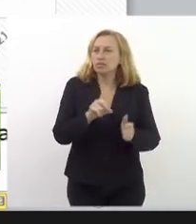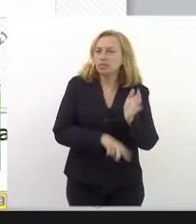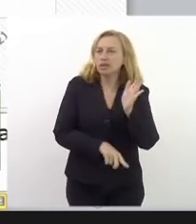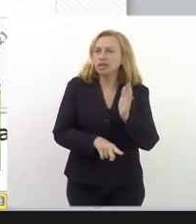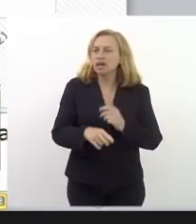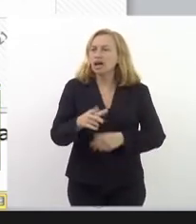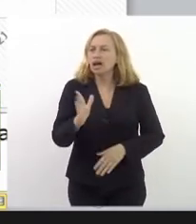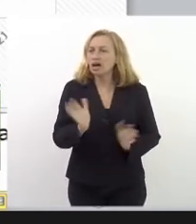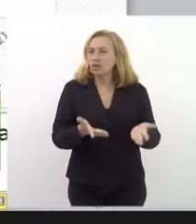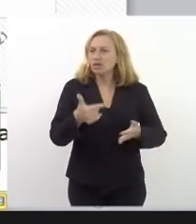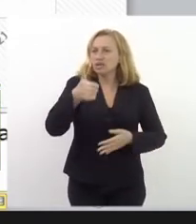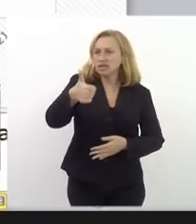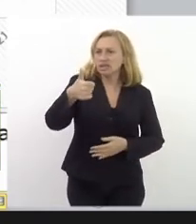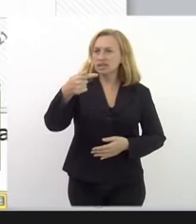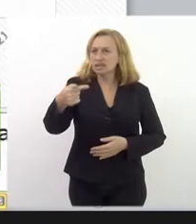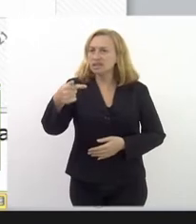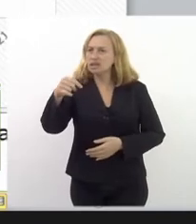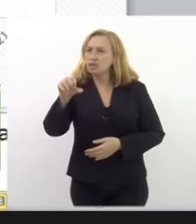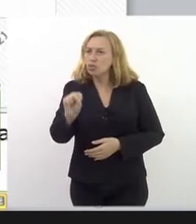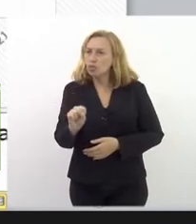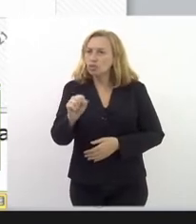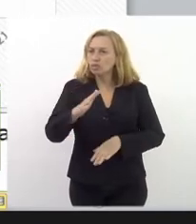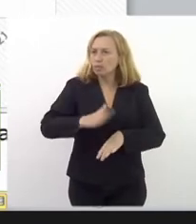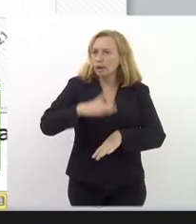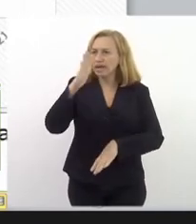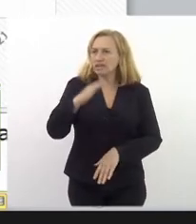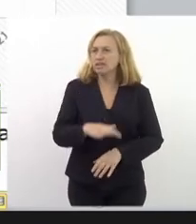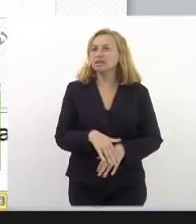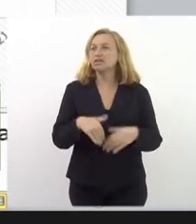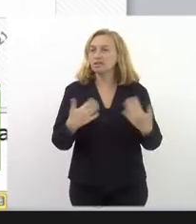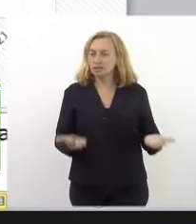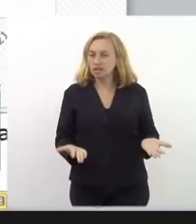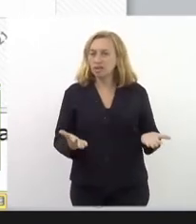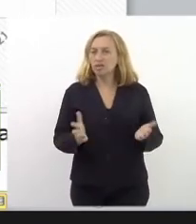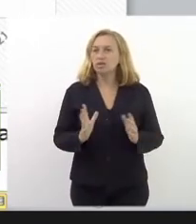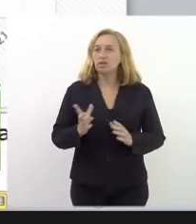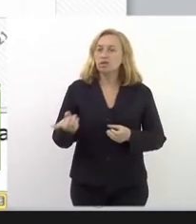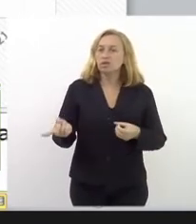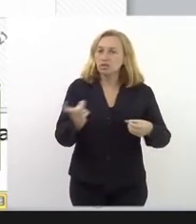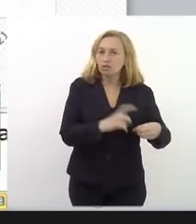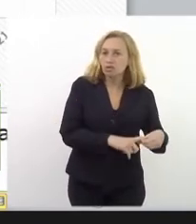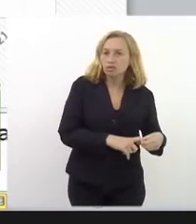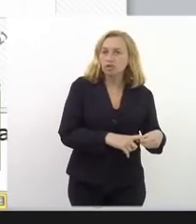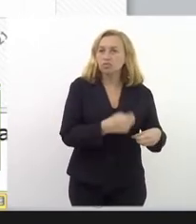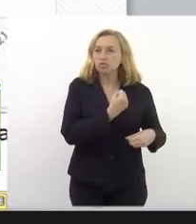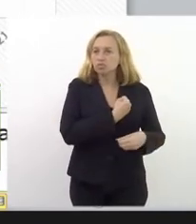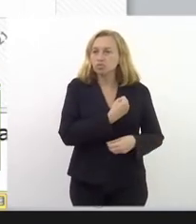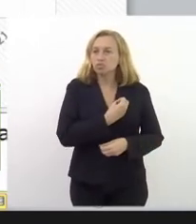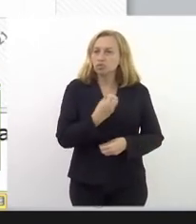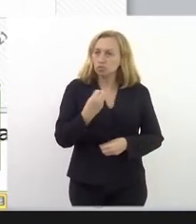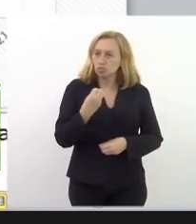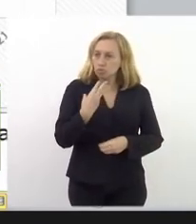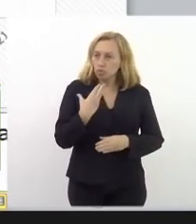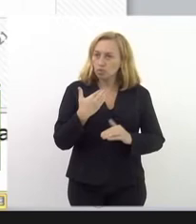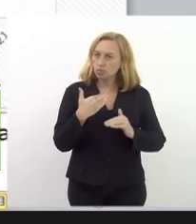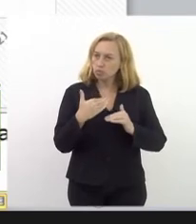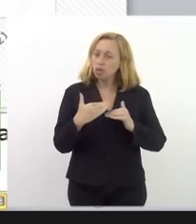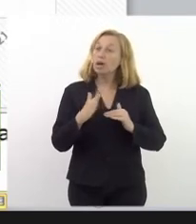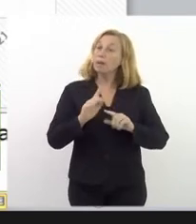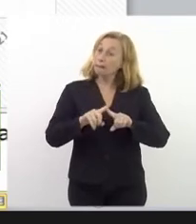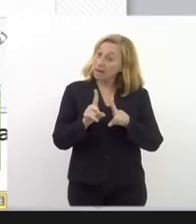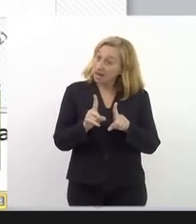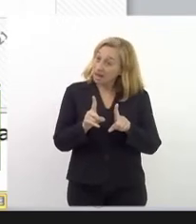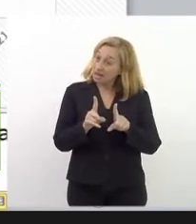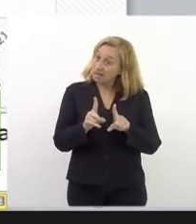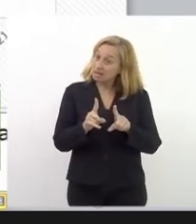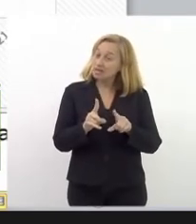gente tem 178 mais. Então, acabamos recuperando o índice, mas ainda estamos